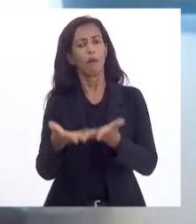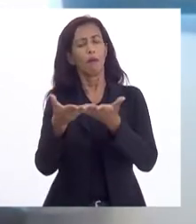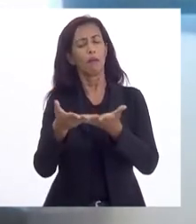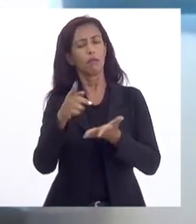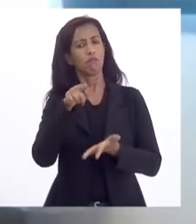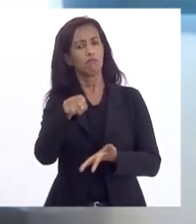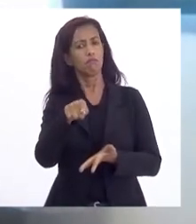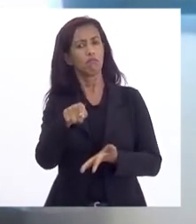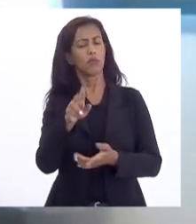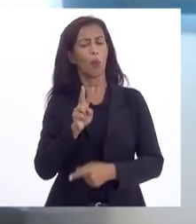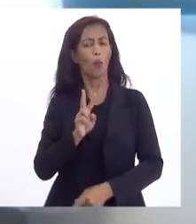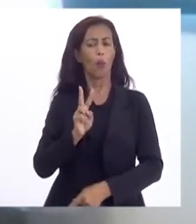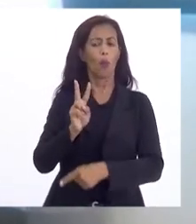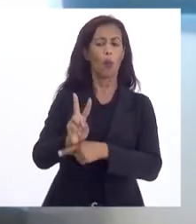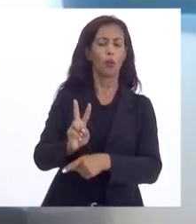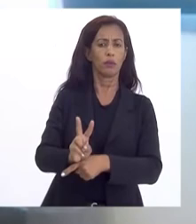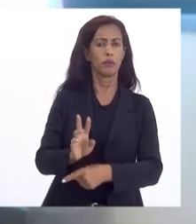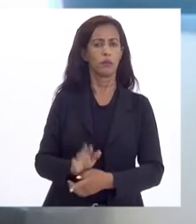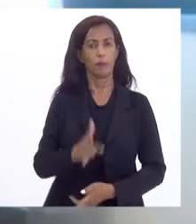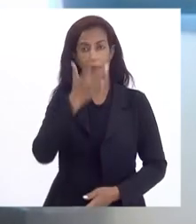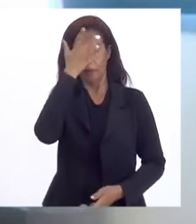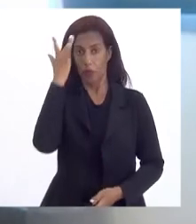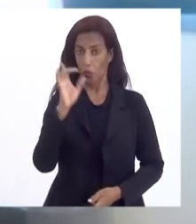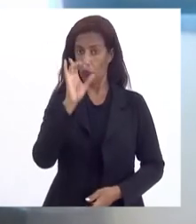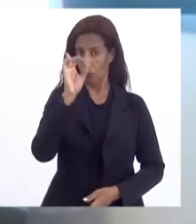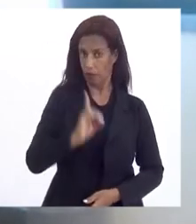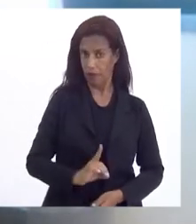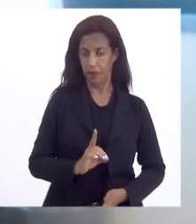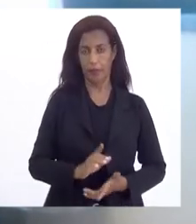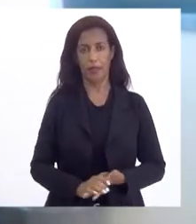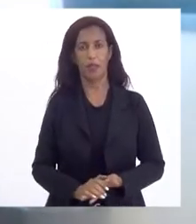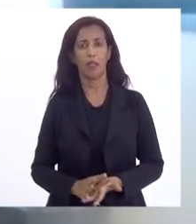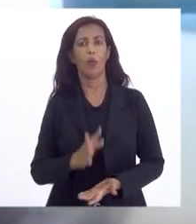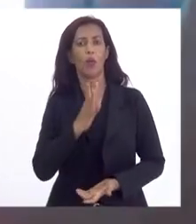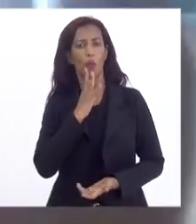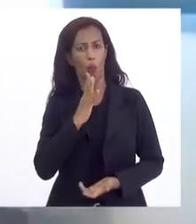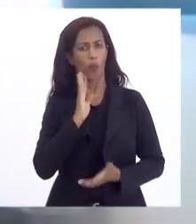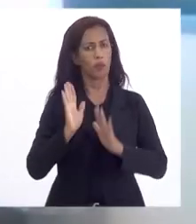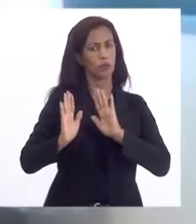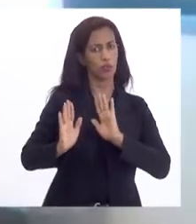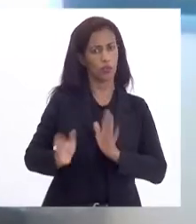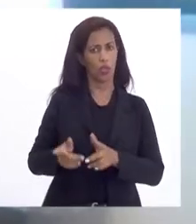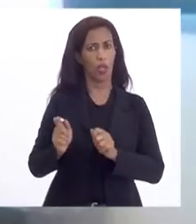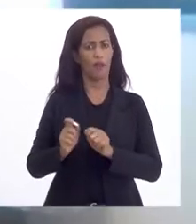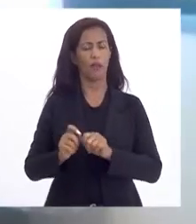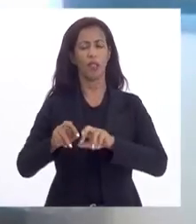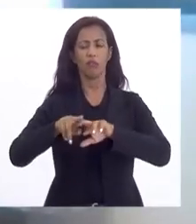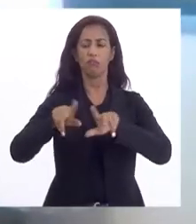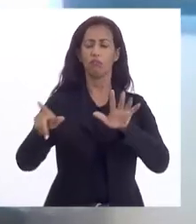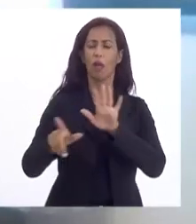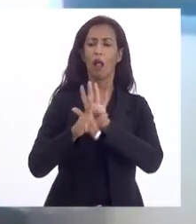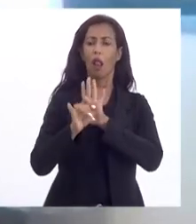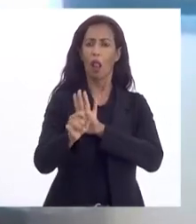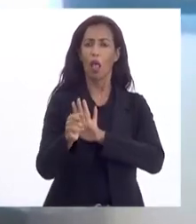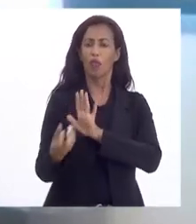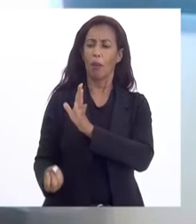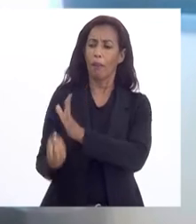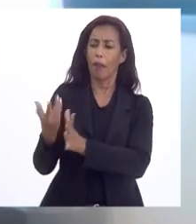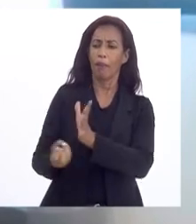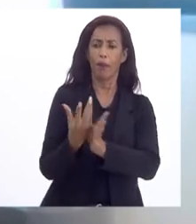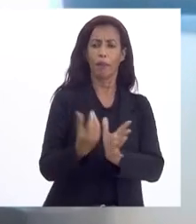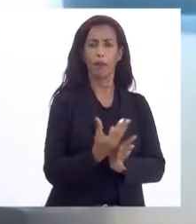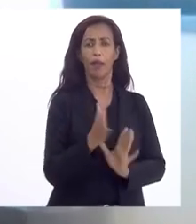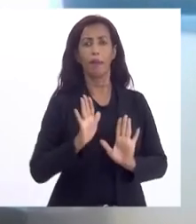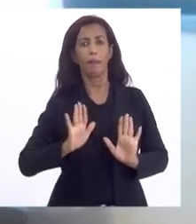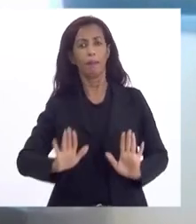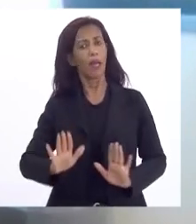um defensor das pessoas com deficiência, um conhecedor, já fez inúmeras leis sobre isso, mas